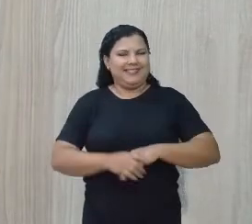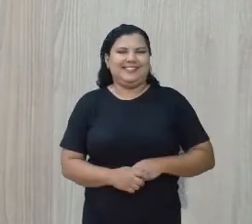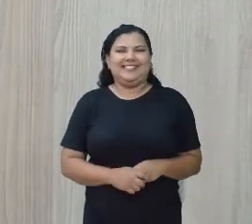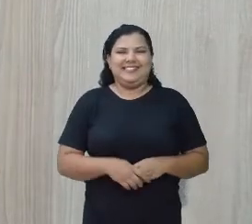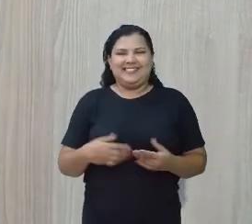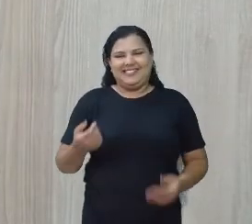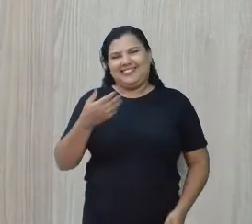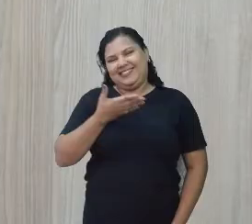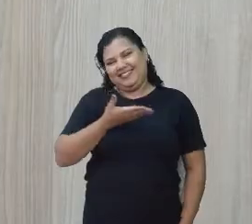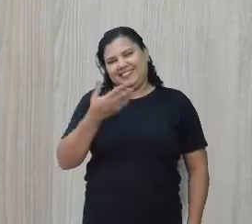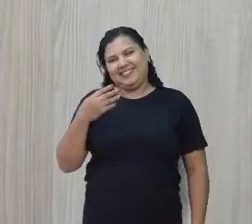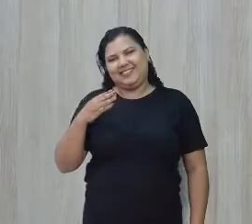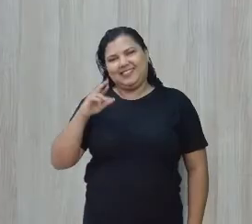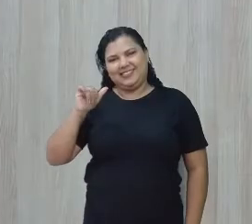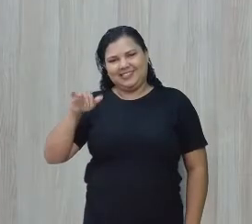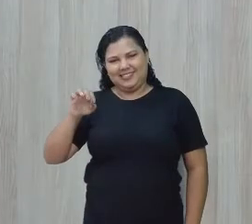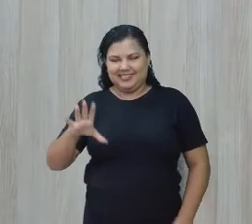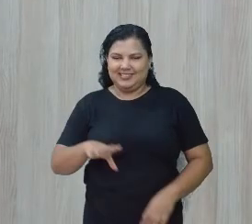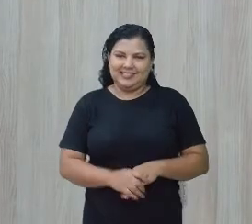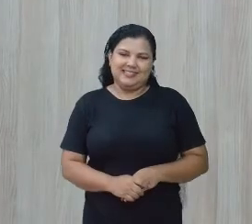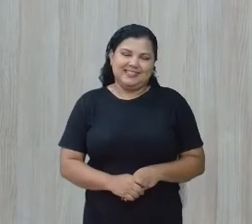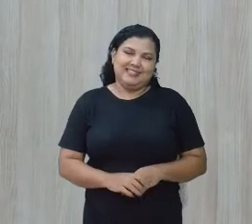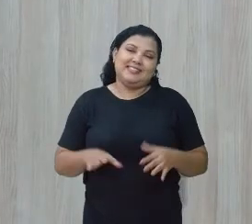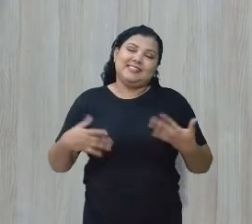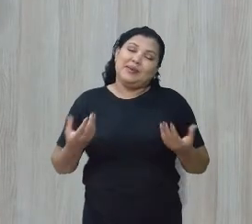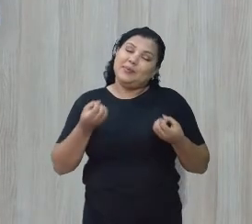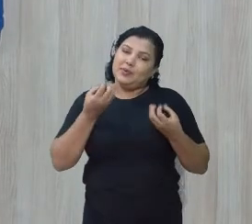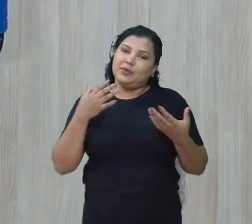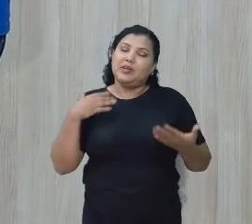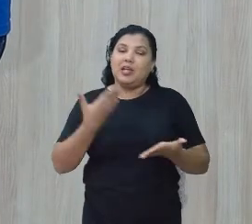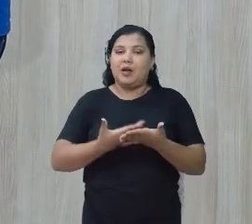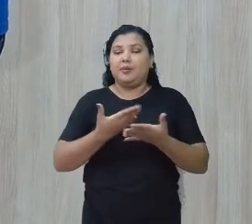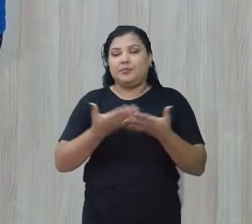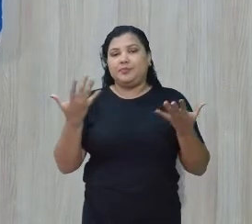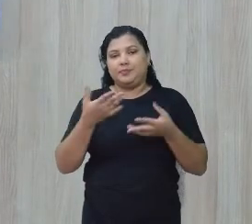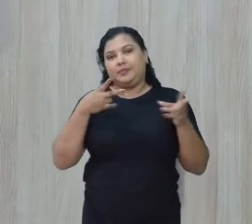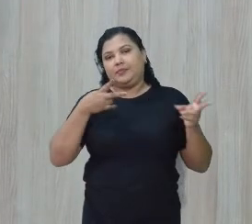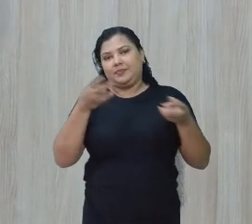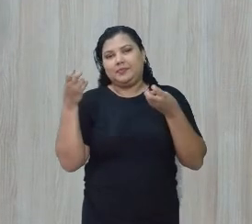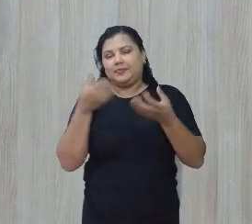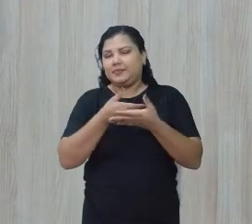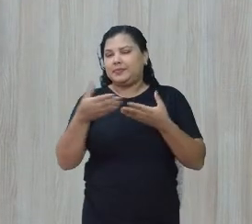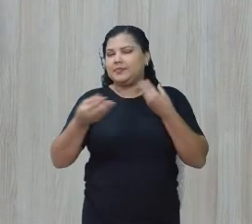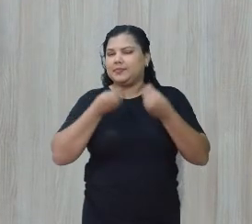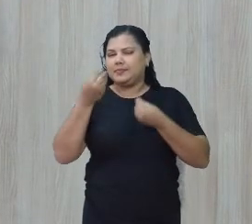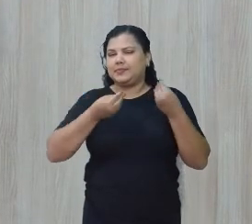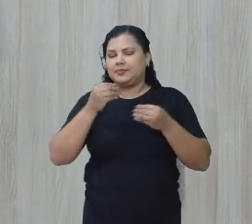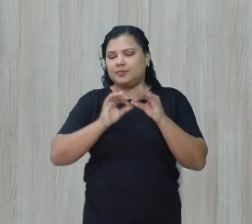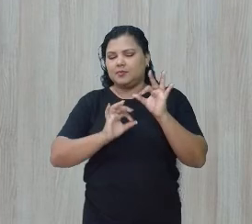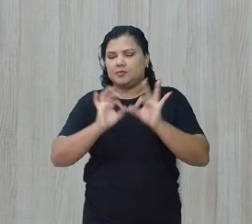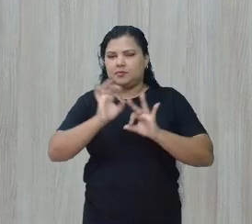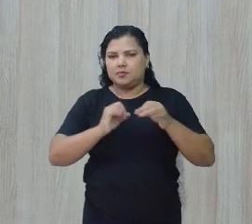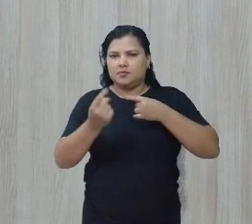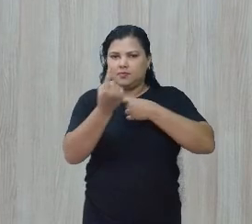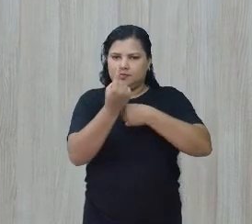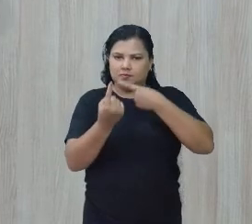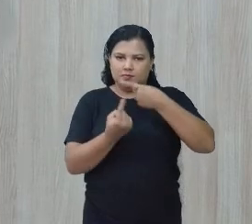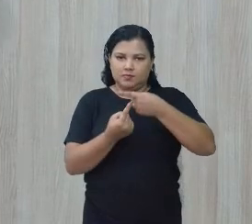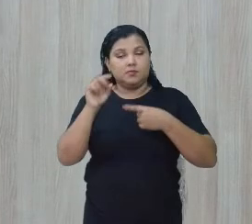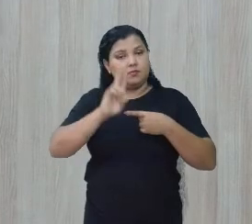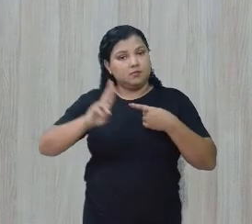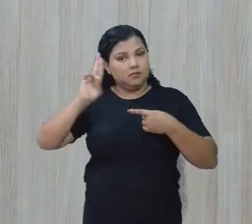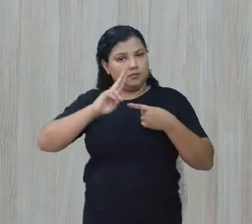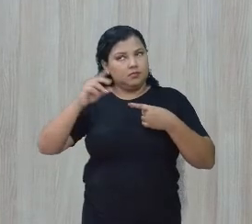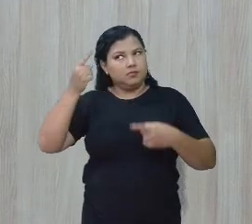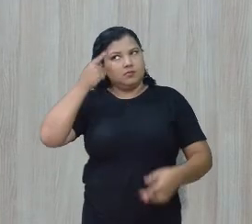palavra aqui para a Briane. Bom, gente, na aula de hoje a gente conseguiu ver inicialmente como é que a gente faz a medição das frações, né, utilizando